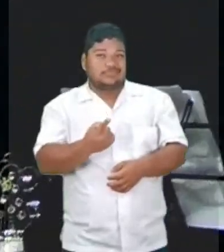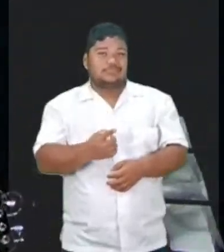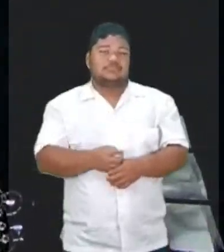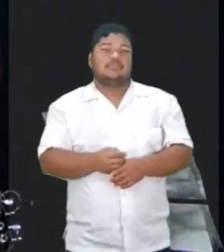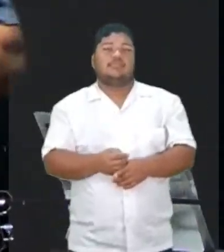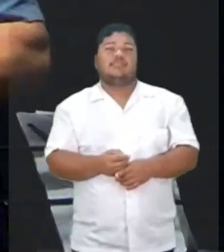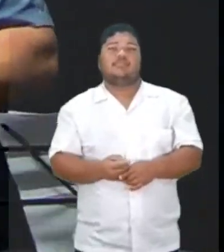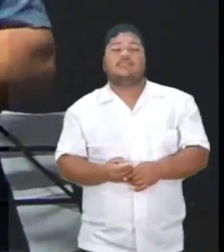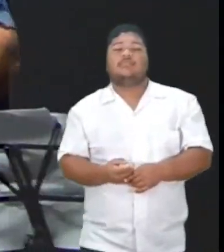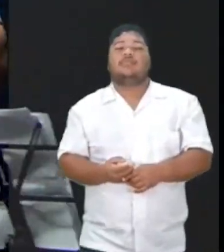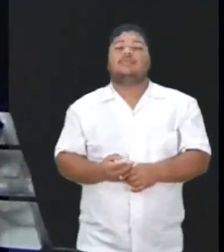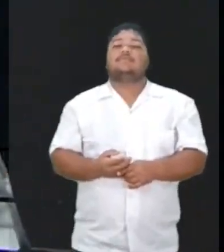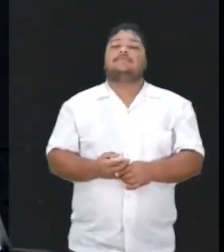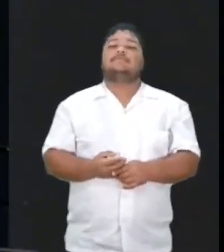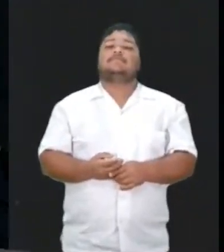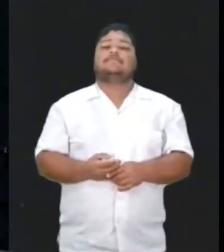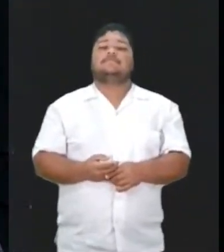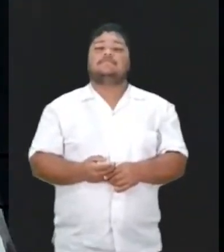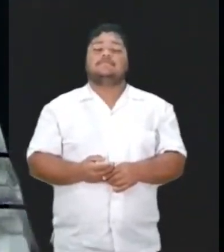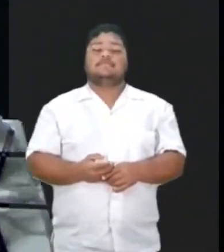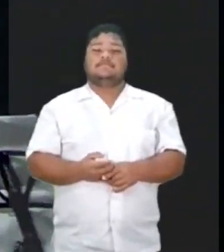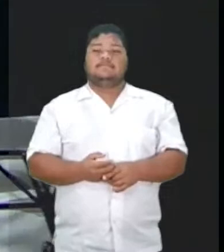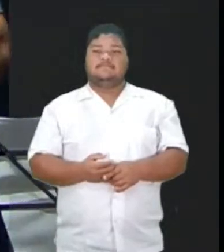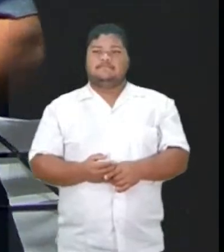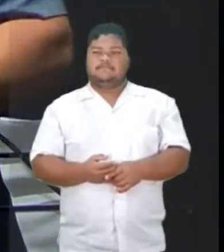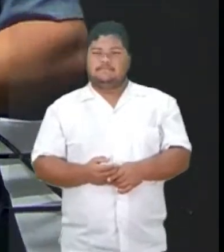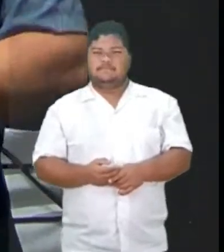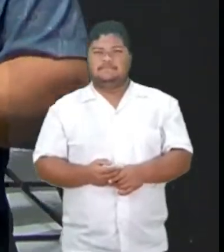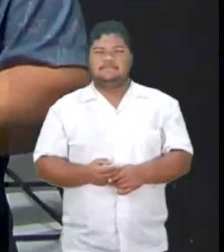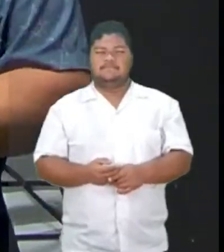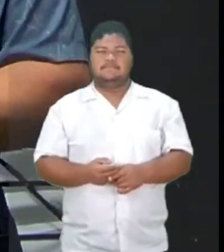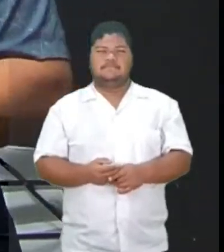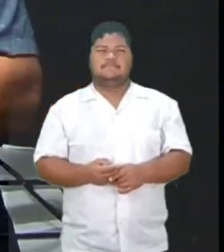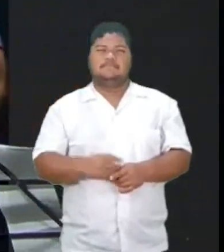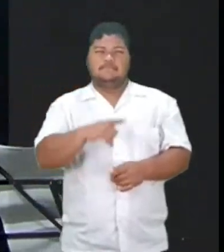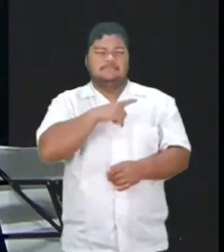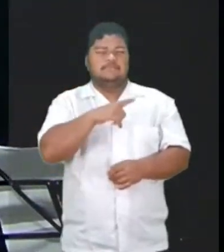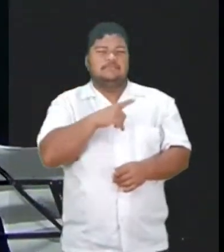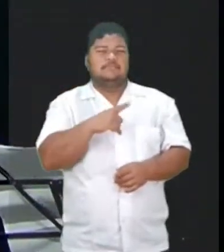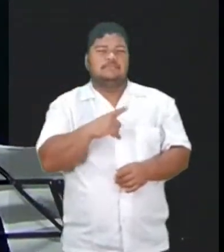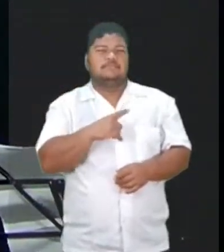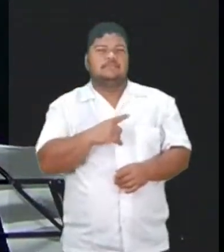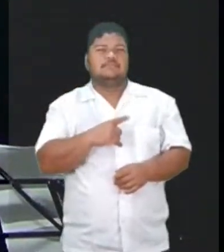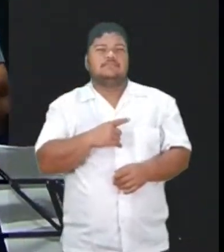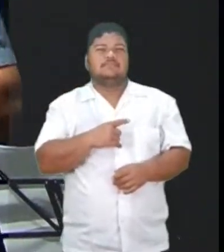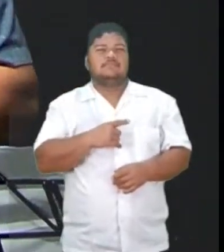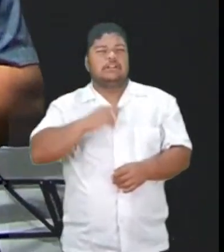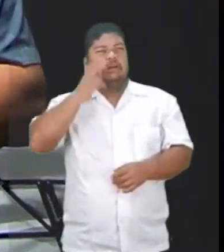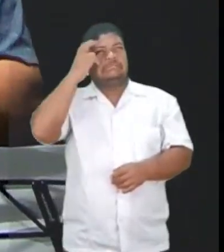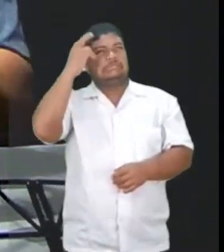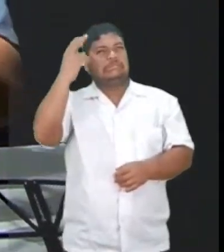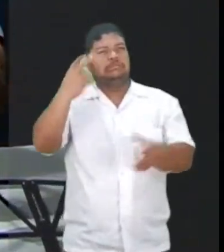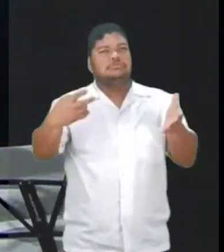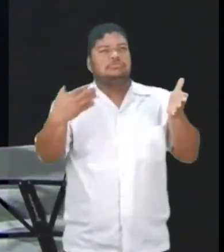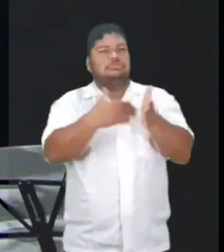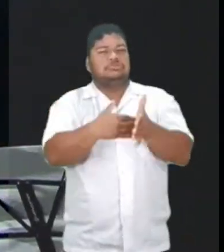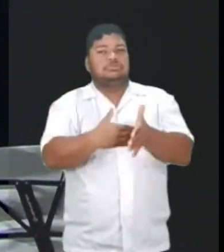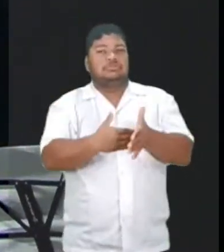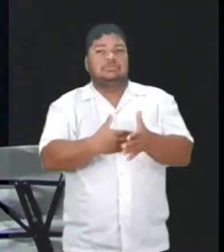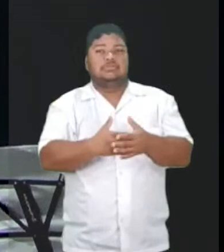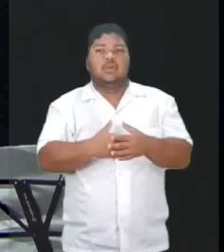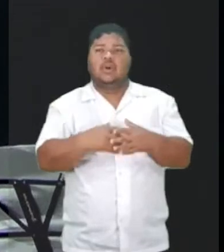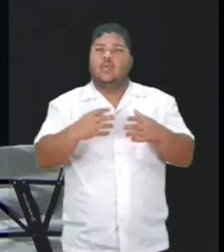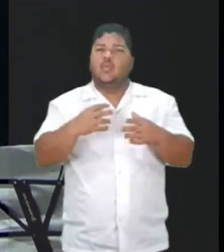com ele. Teve uma entrevista no podcast com ele, no Inteligência Limitada, que eu acho que foram